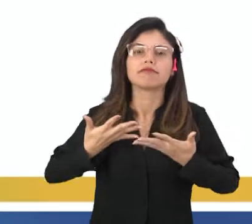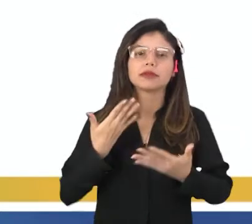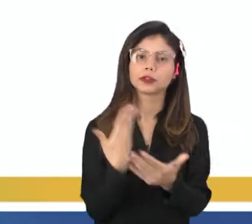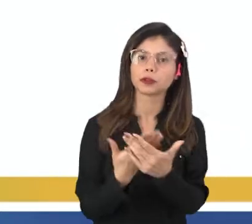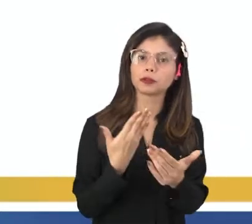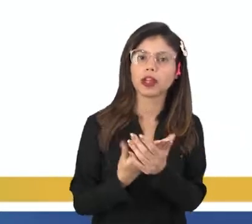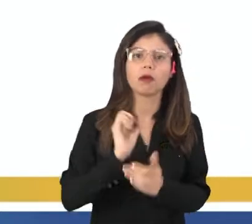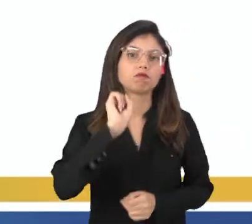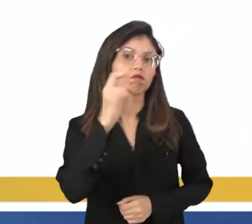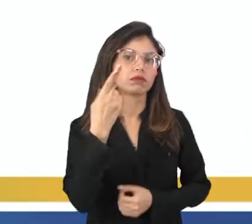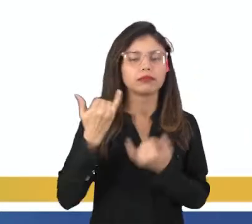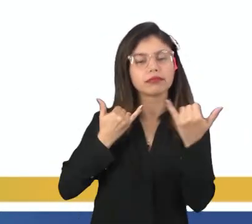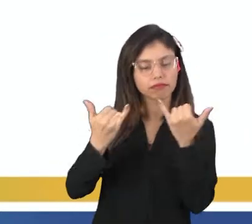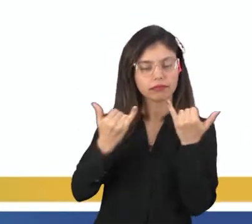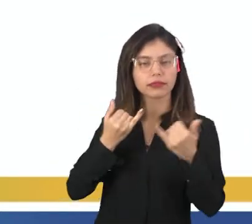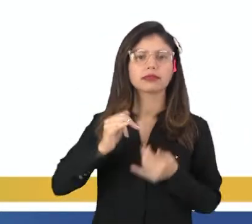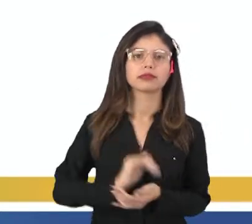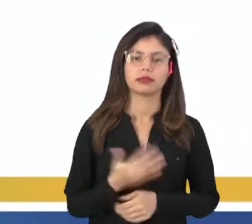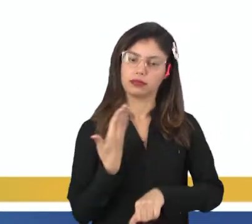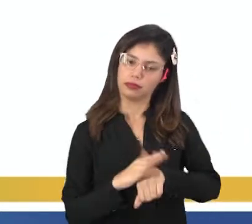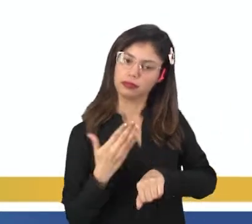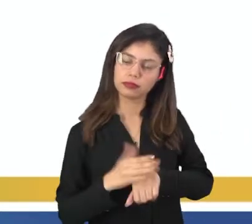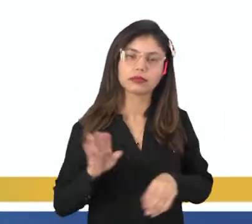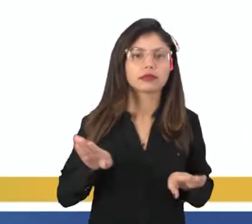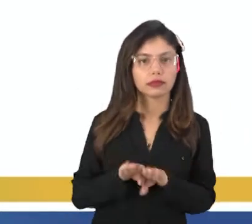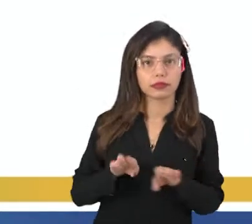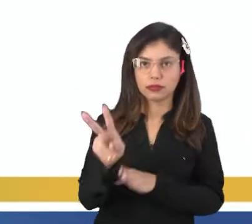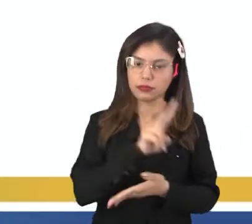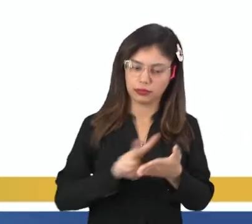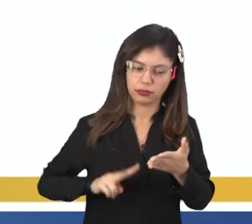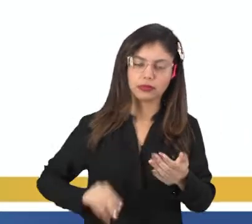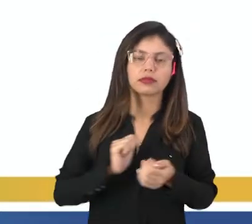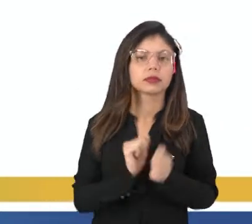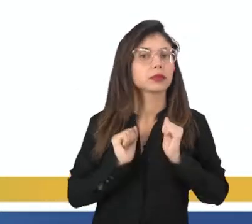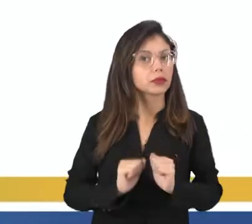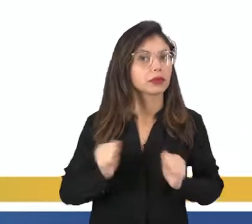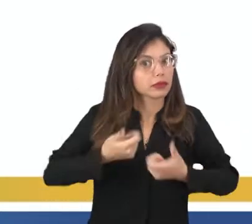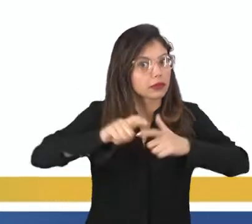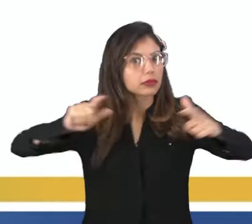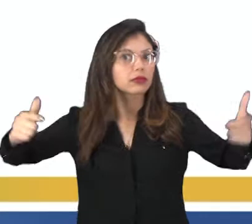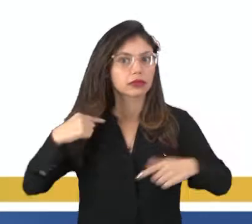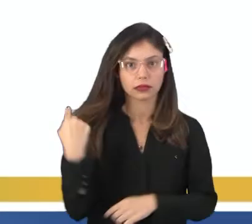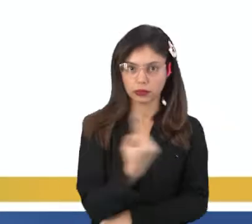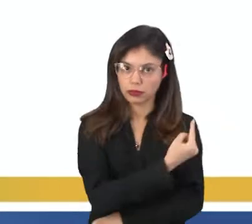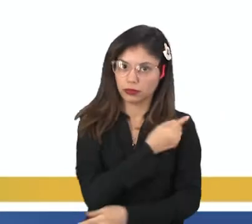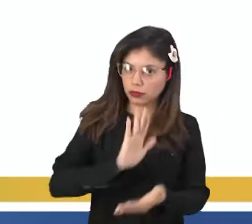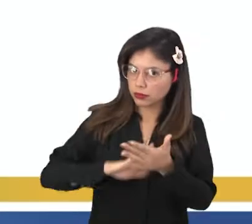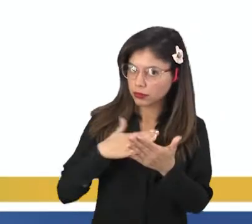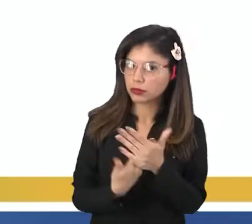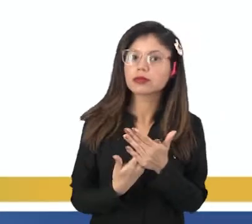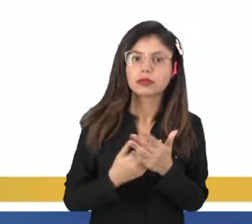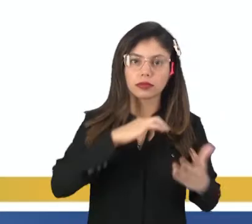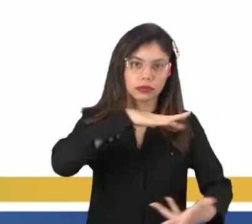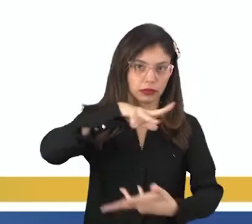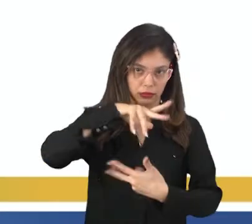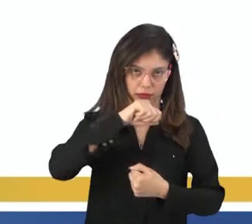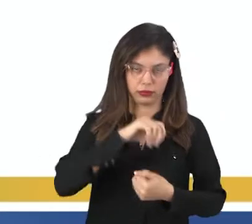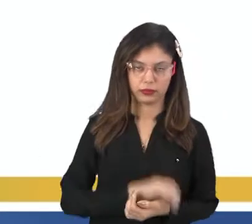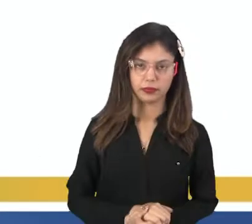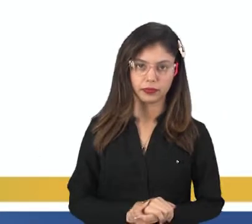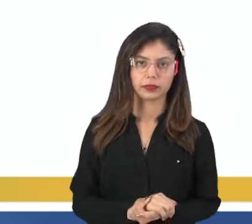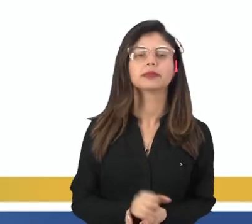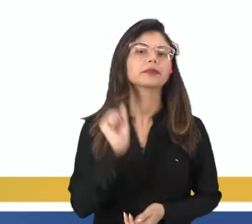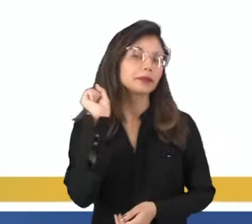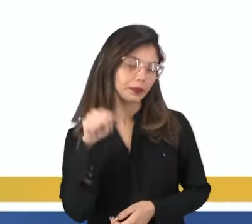para estudar ou se informar a prática da Leitura nos possibilita ampliar a nossa interpretação de mundo